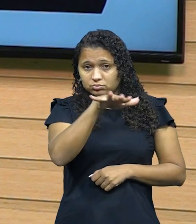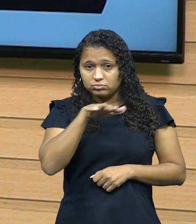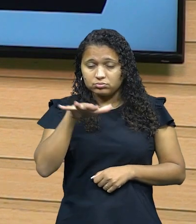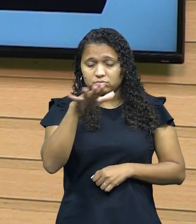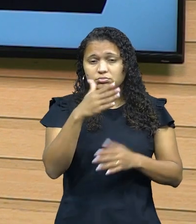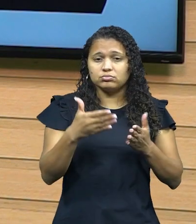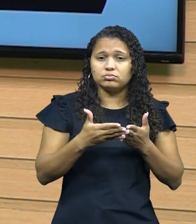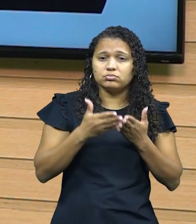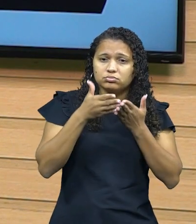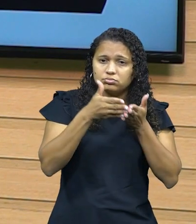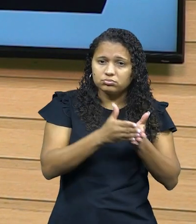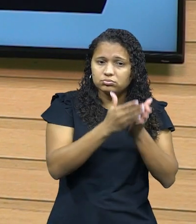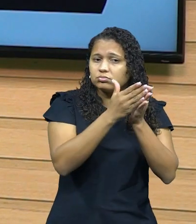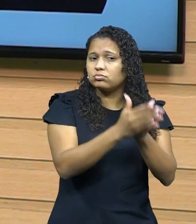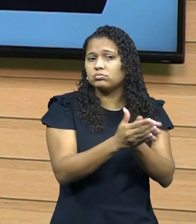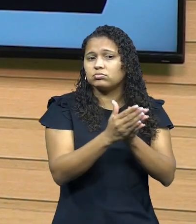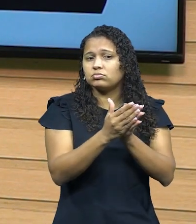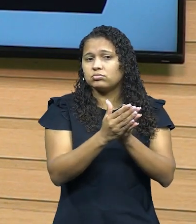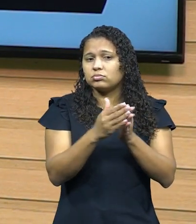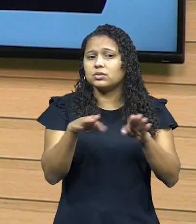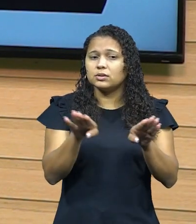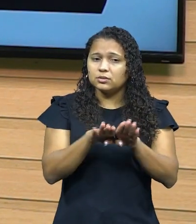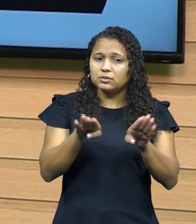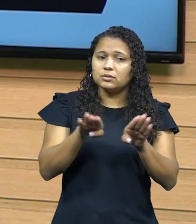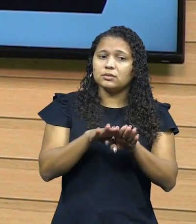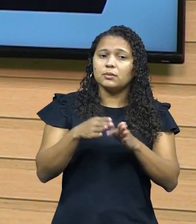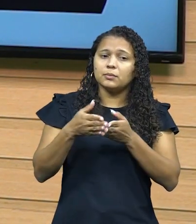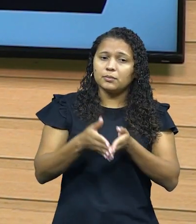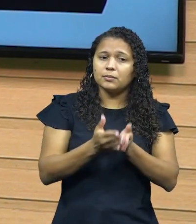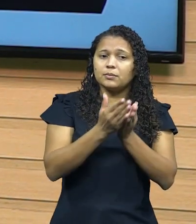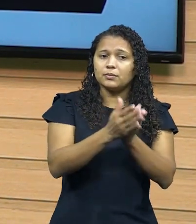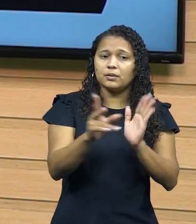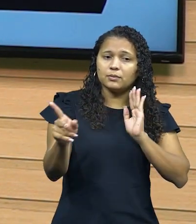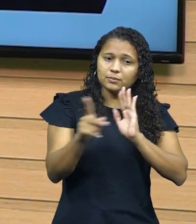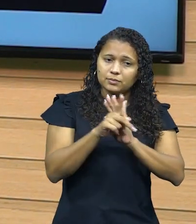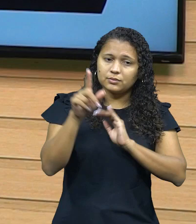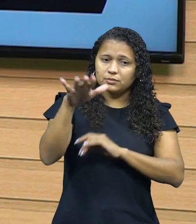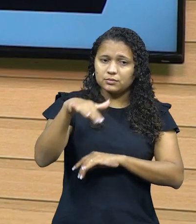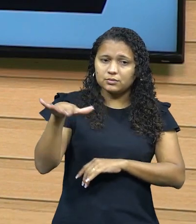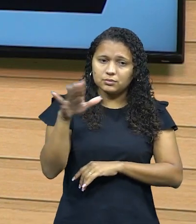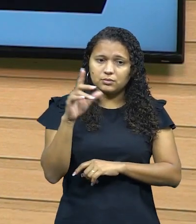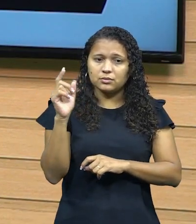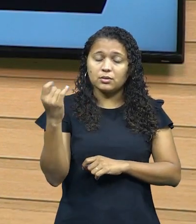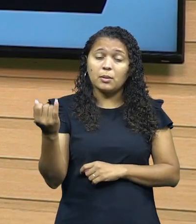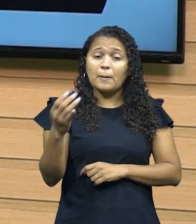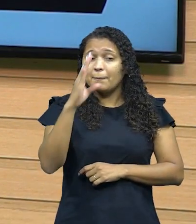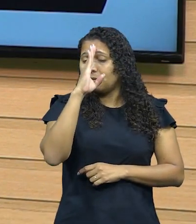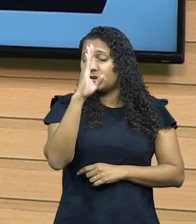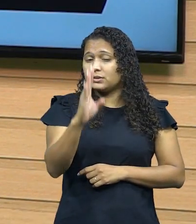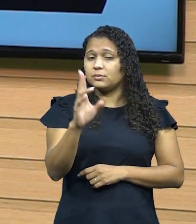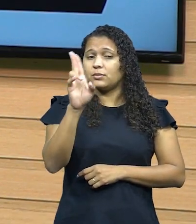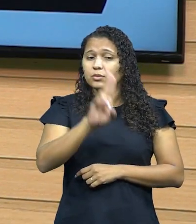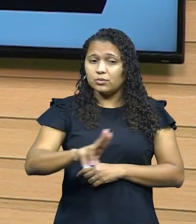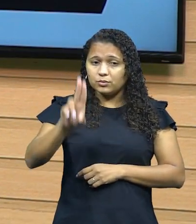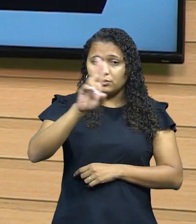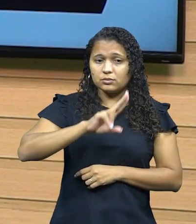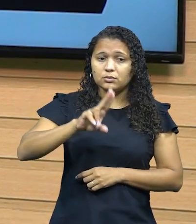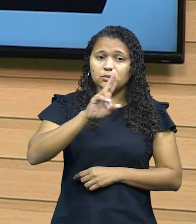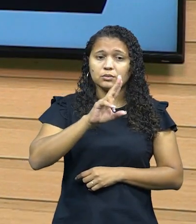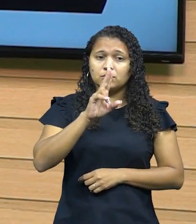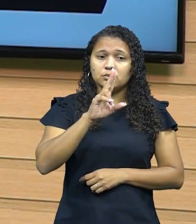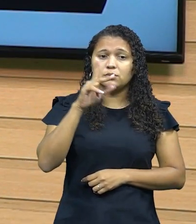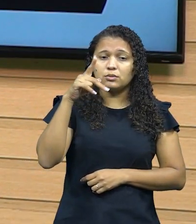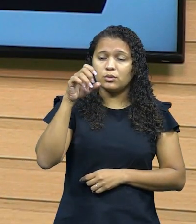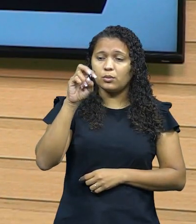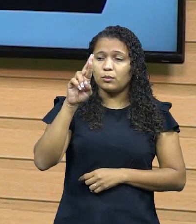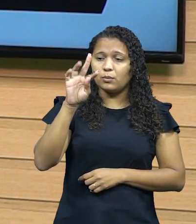da área portuária, e a embarcação é o principal modal utilizado no porto, nós precisamos